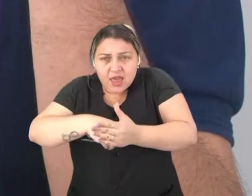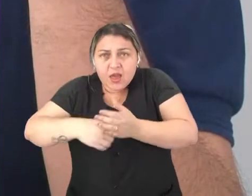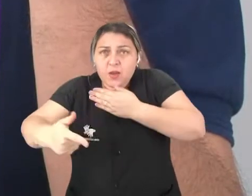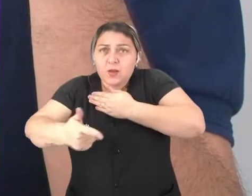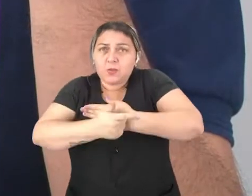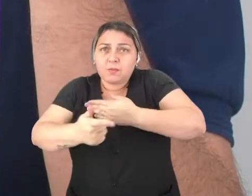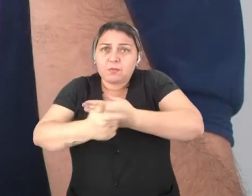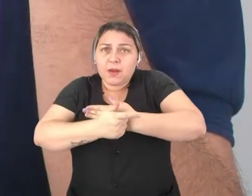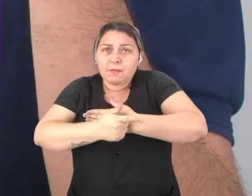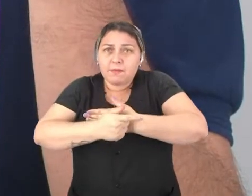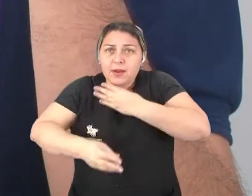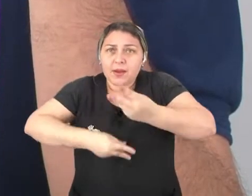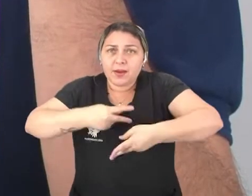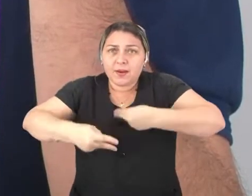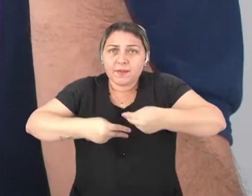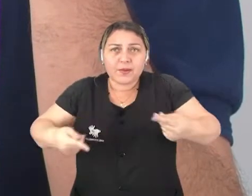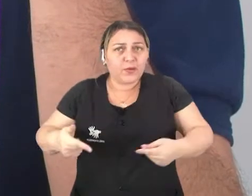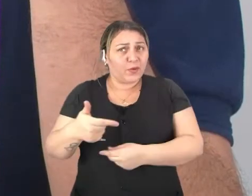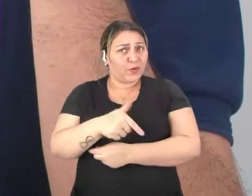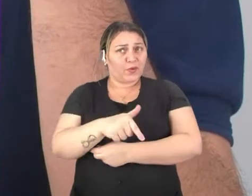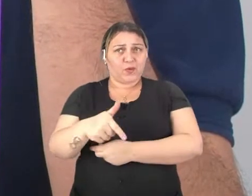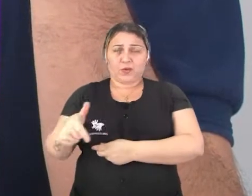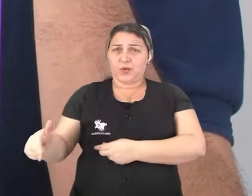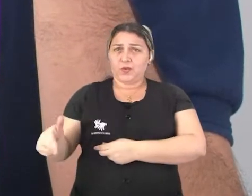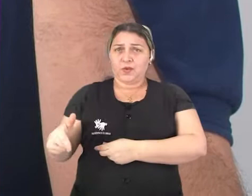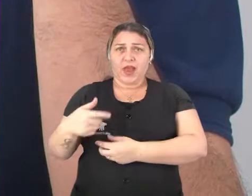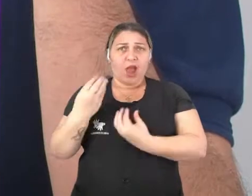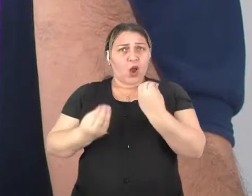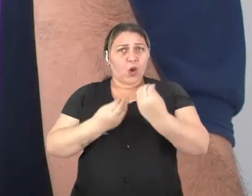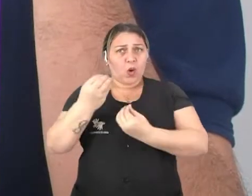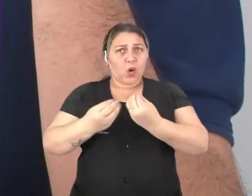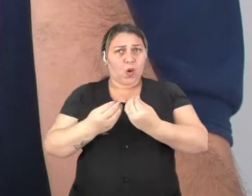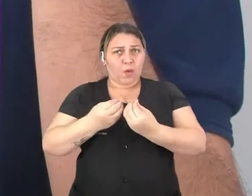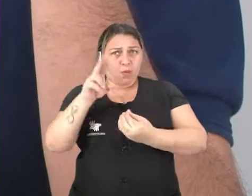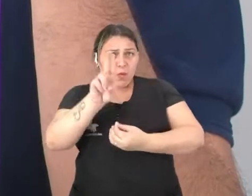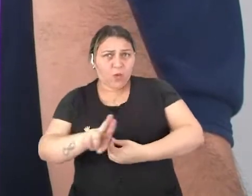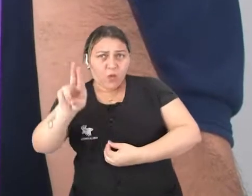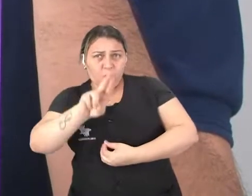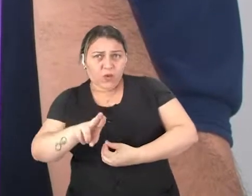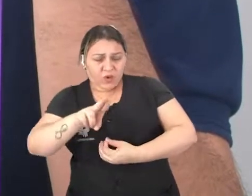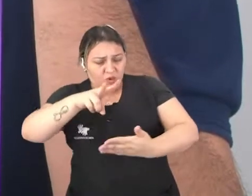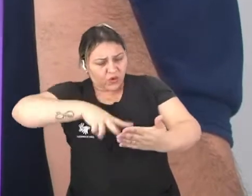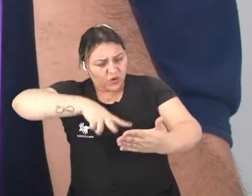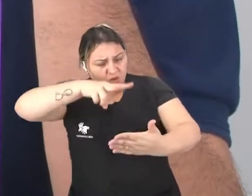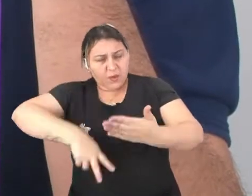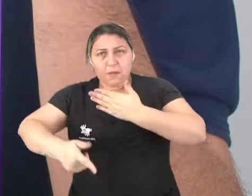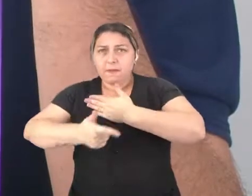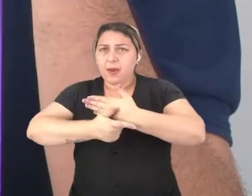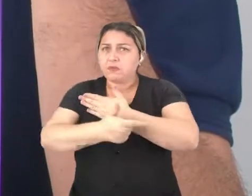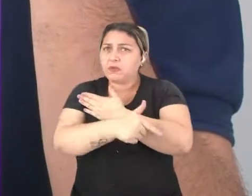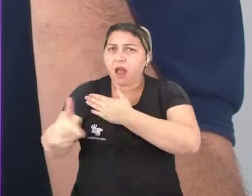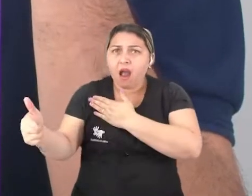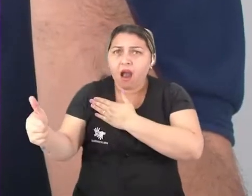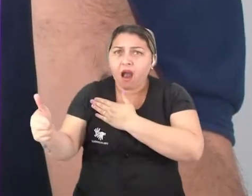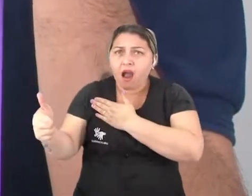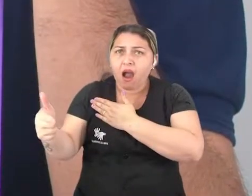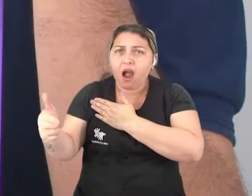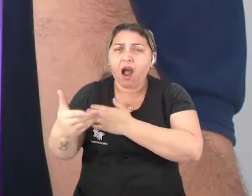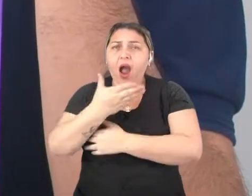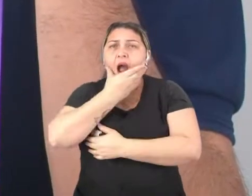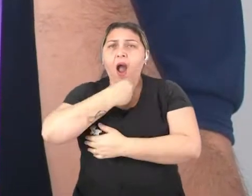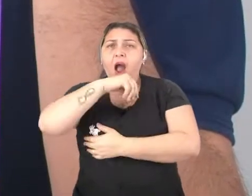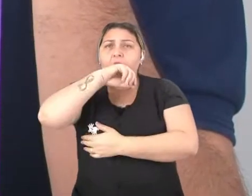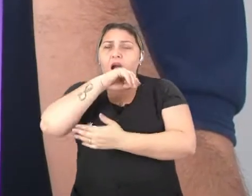de embrulho. Não tem manual de instrução. Não tem manual de instrução? O